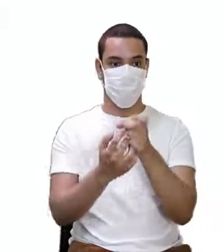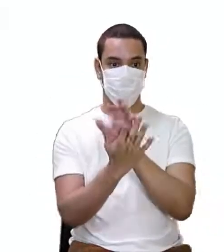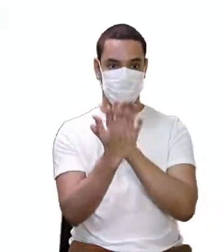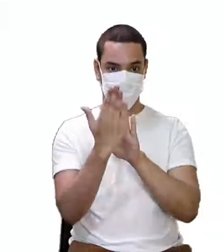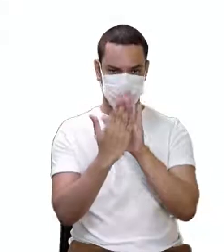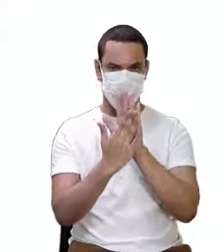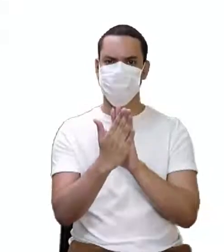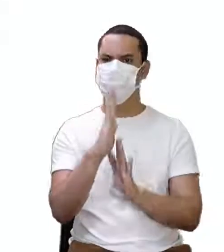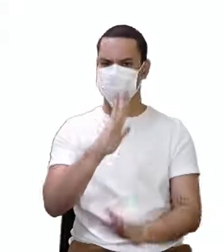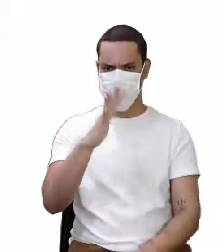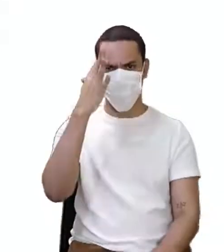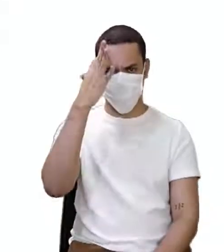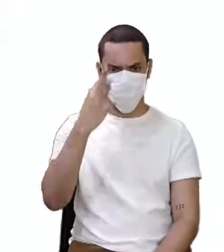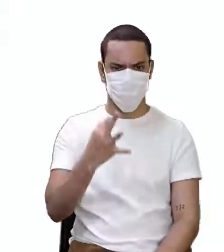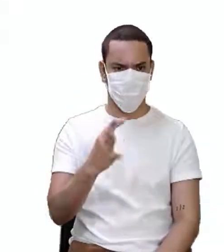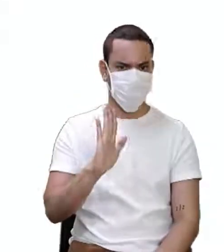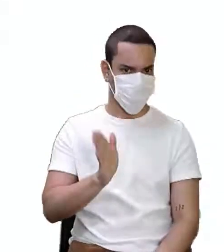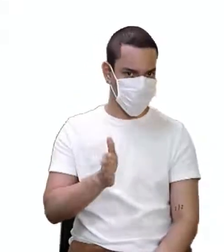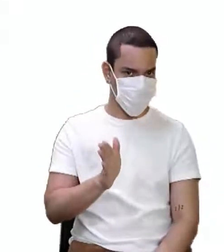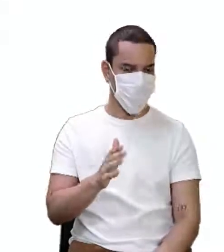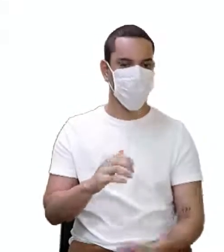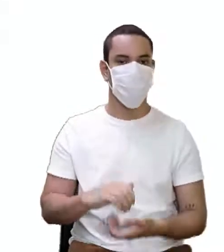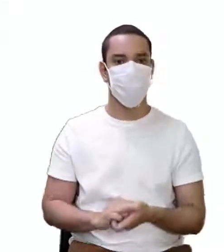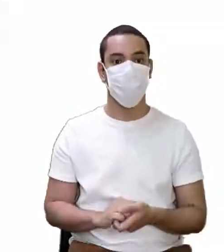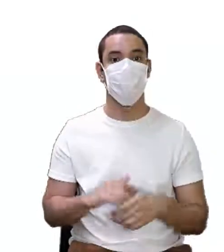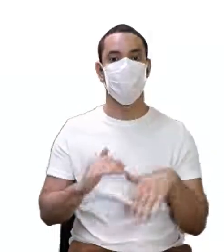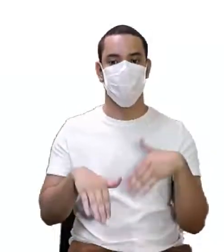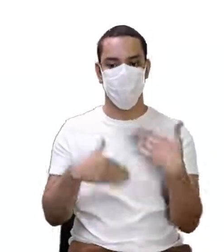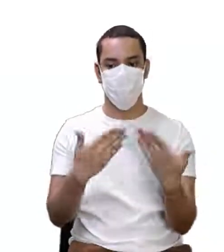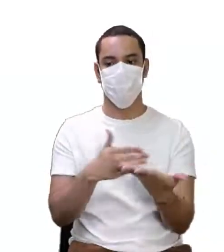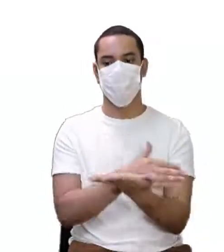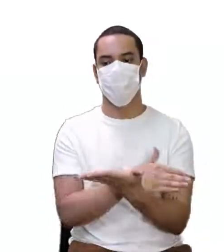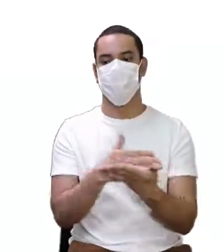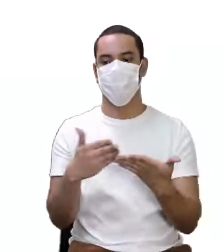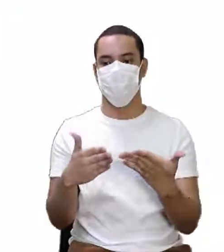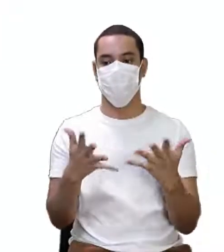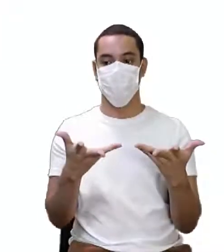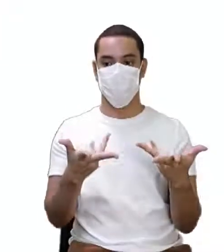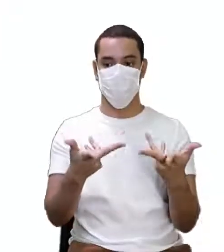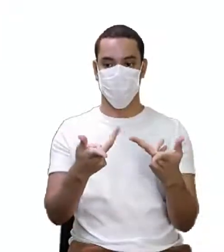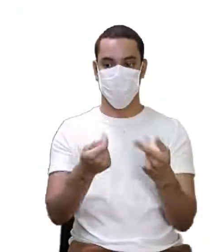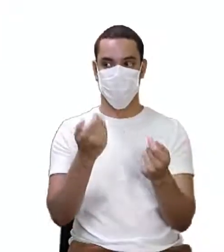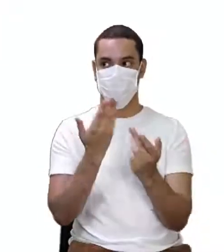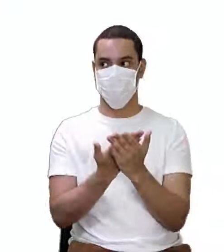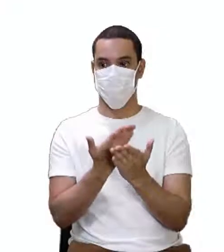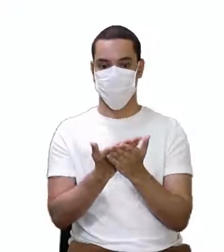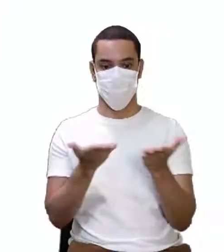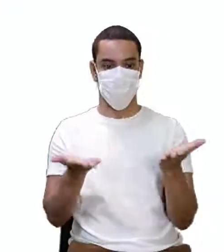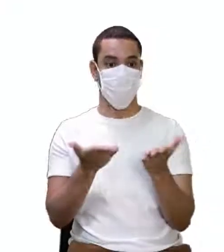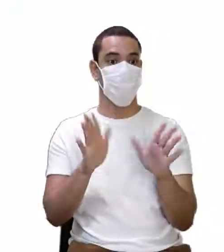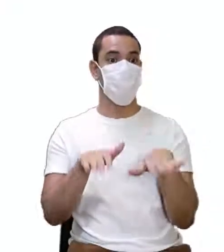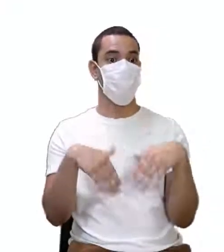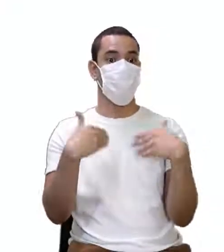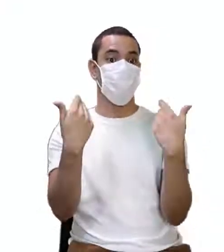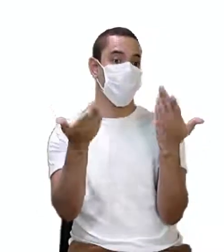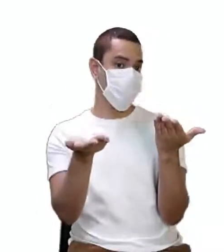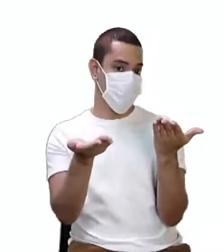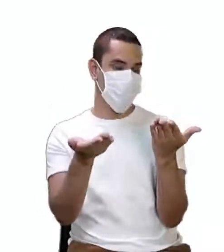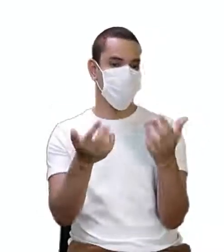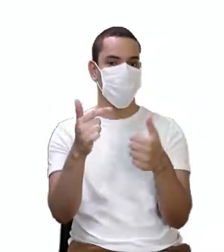para entender do que se trata, não é? Mas vamos lá, então? Para habilidades da aula de hoje, quais são,